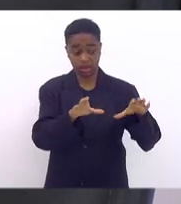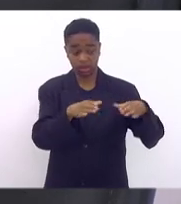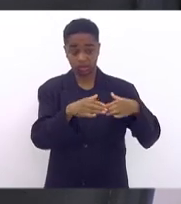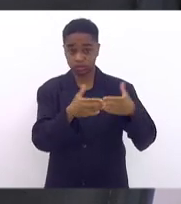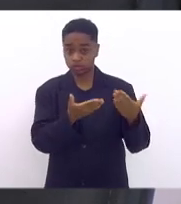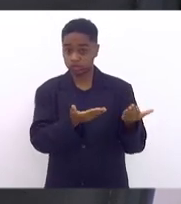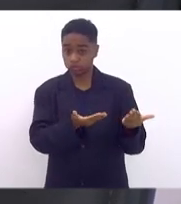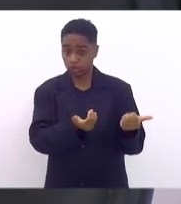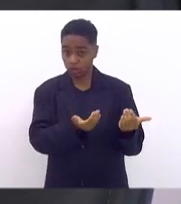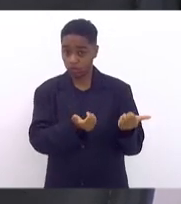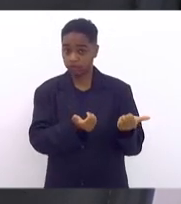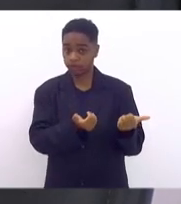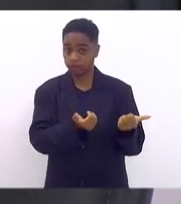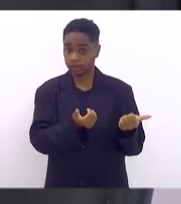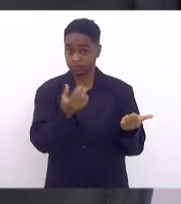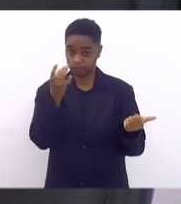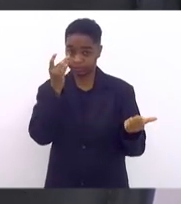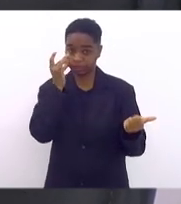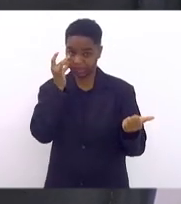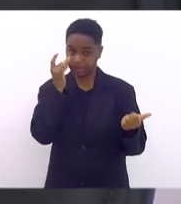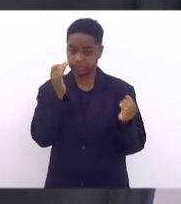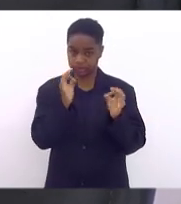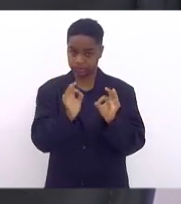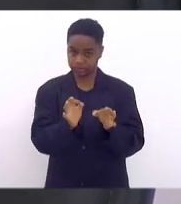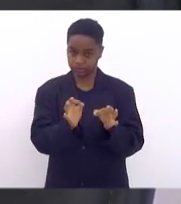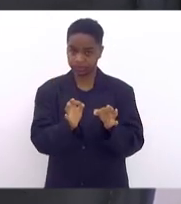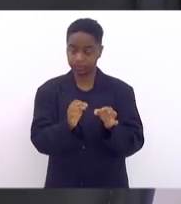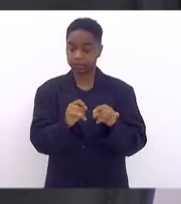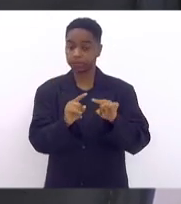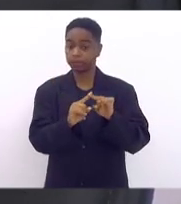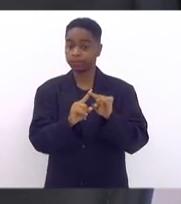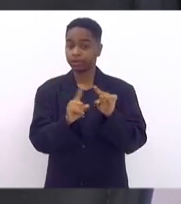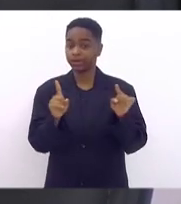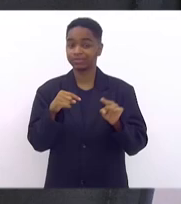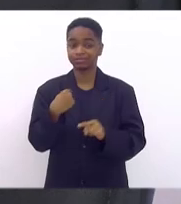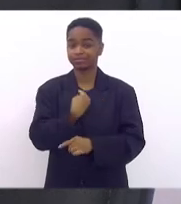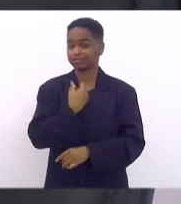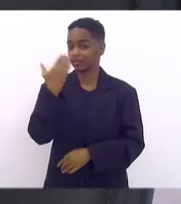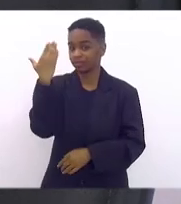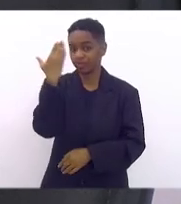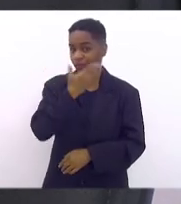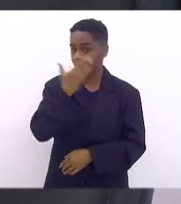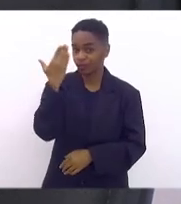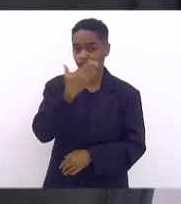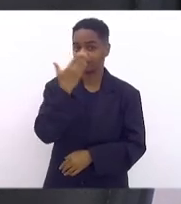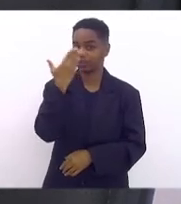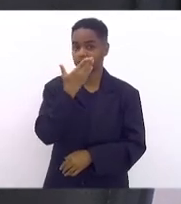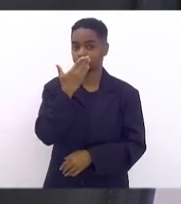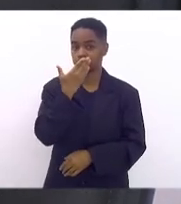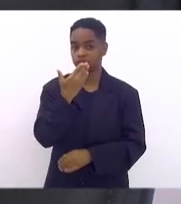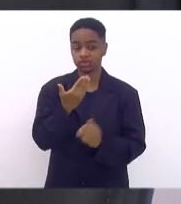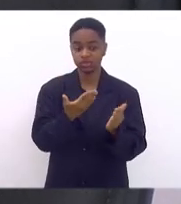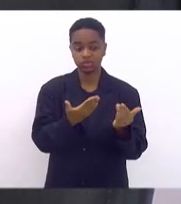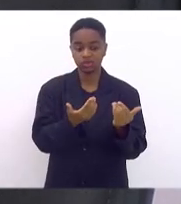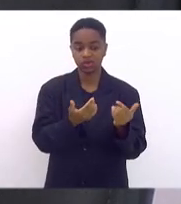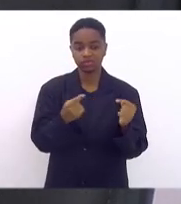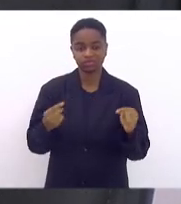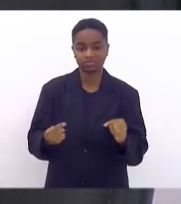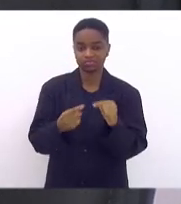no território real, digamos assim, mas a gente não vê aquele jovem como um